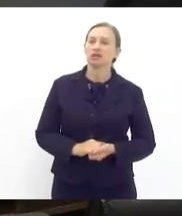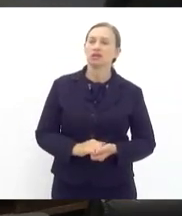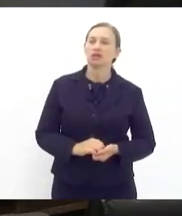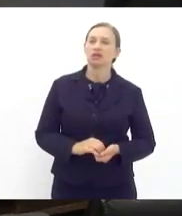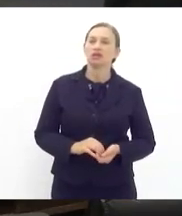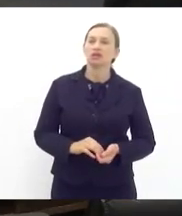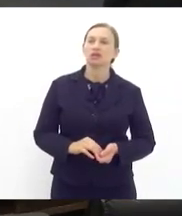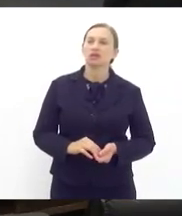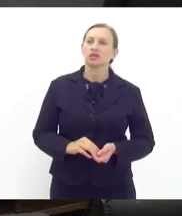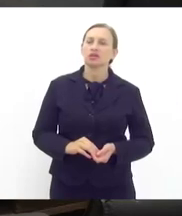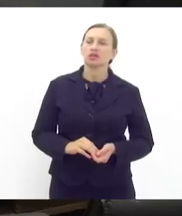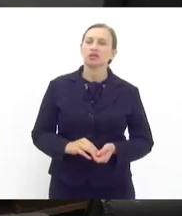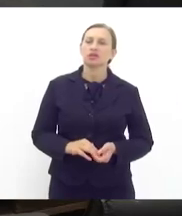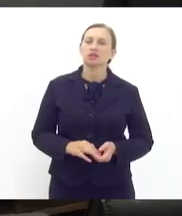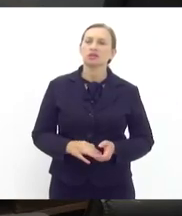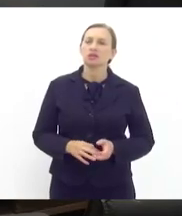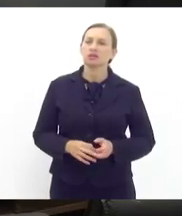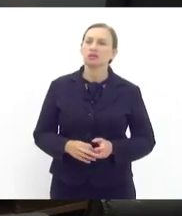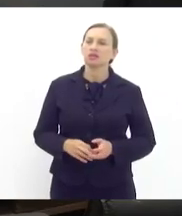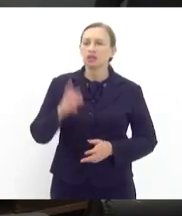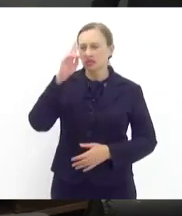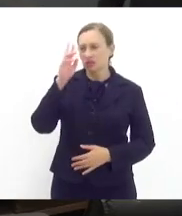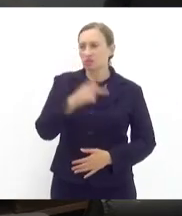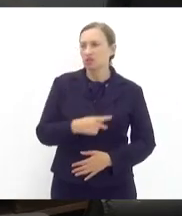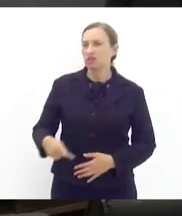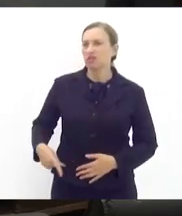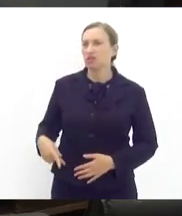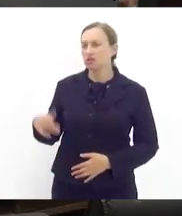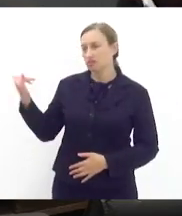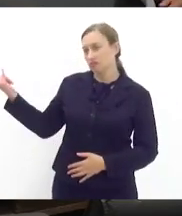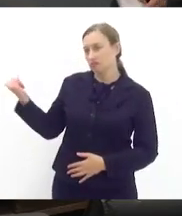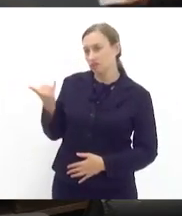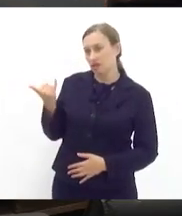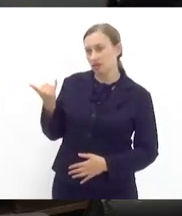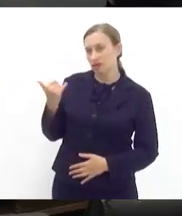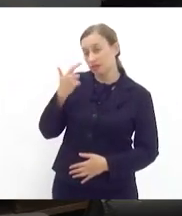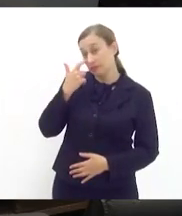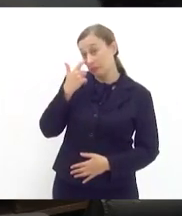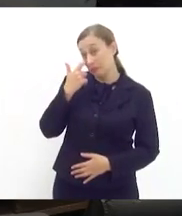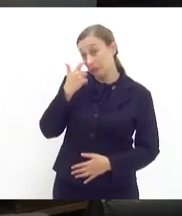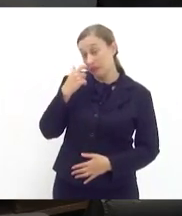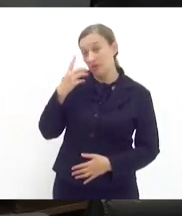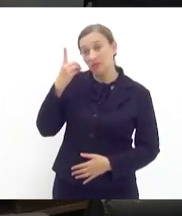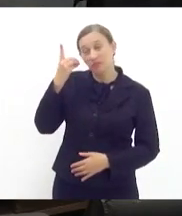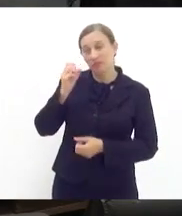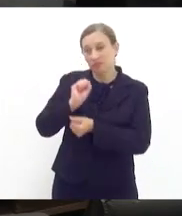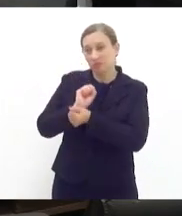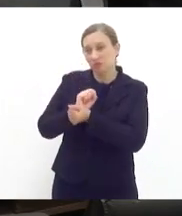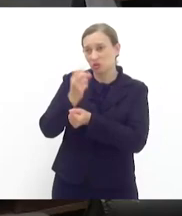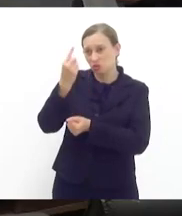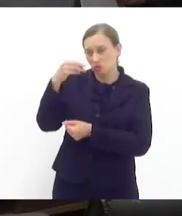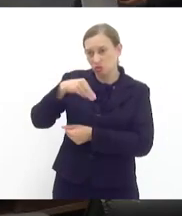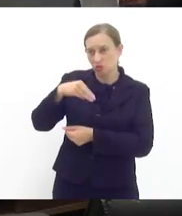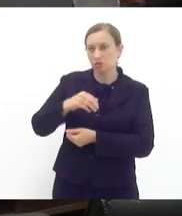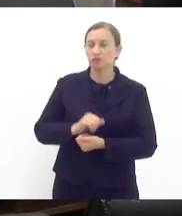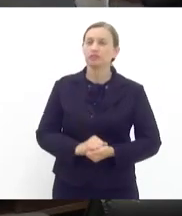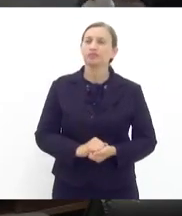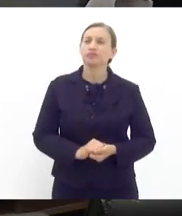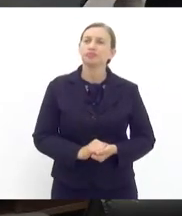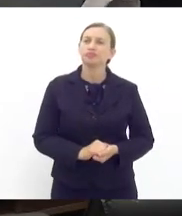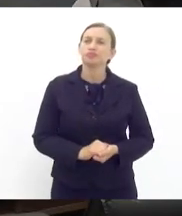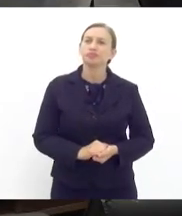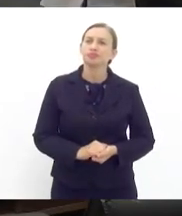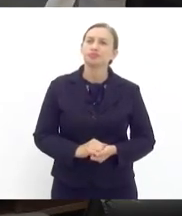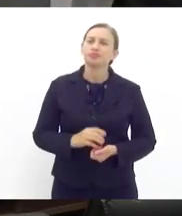deputado Felipe Pobel senhora presidente eu fui citado e eu queria só deputado Alain só um minuto o